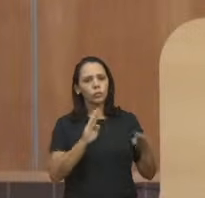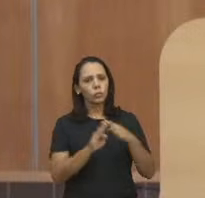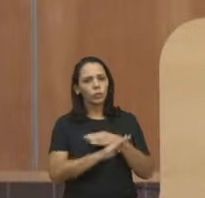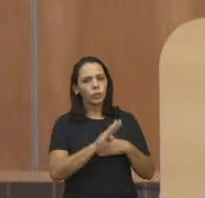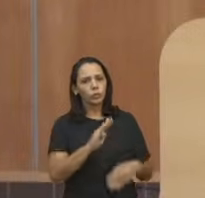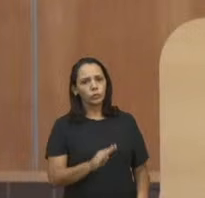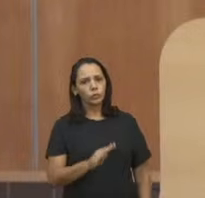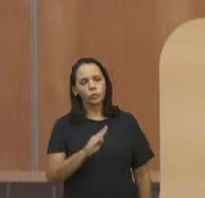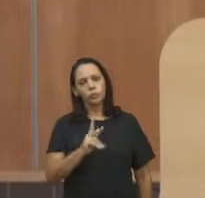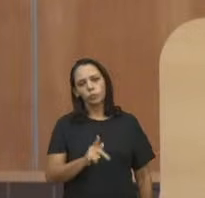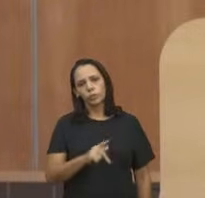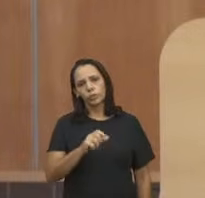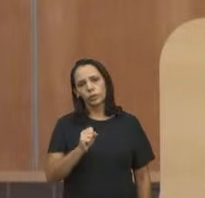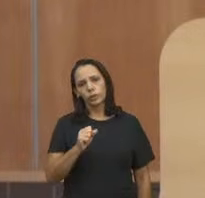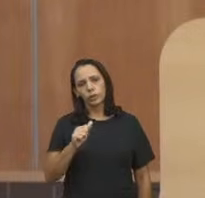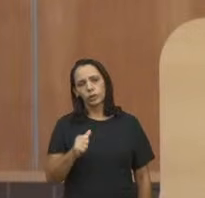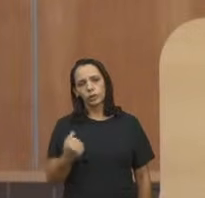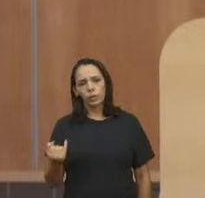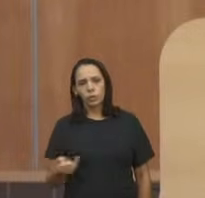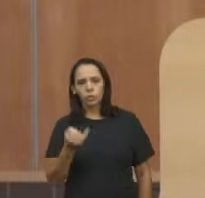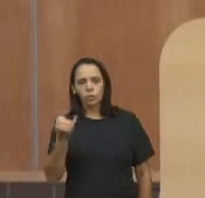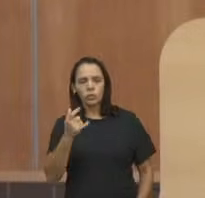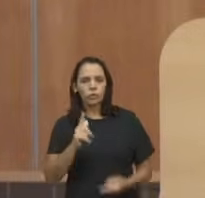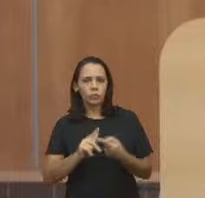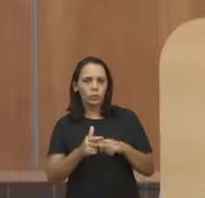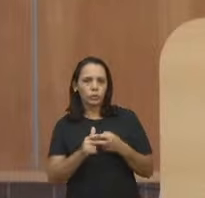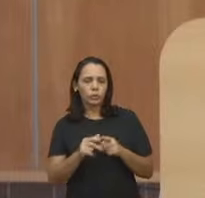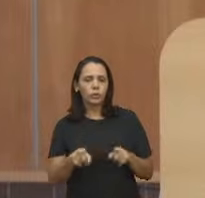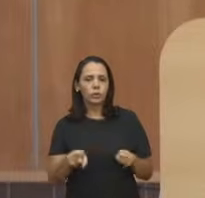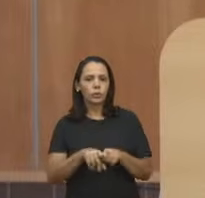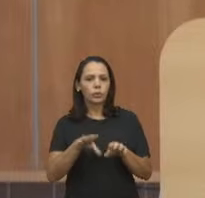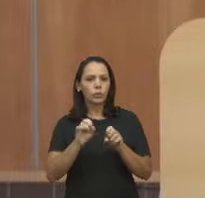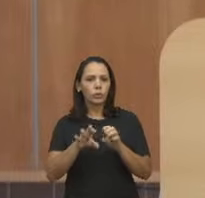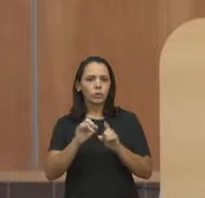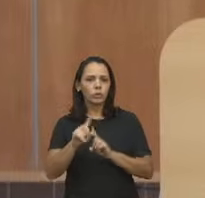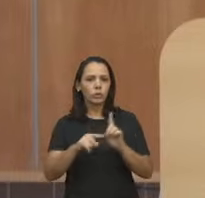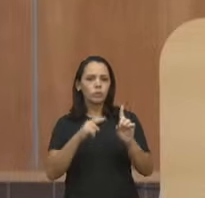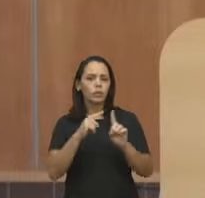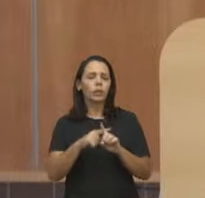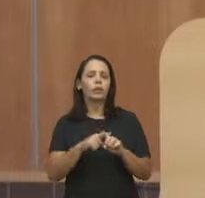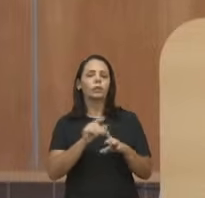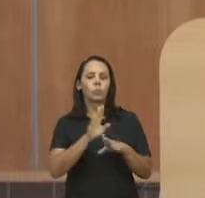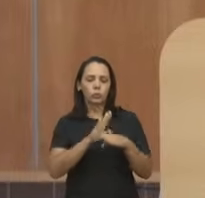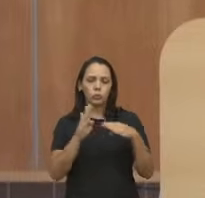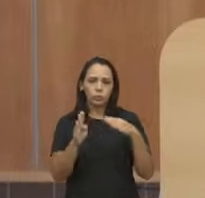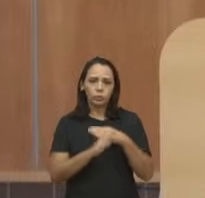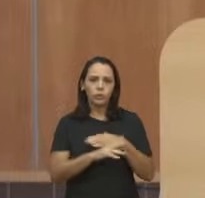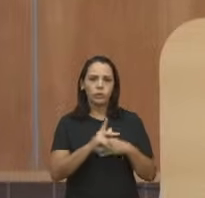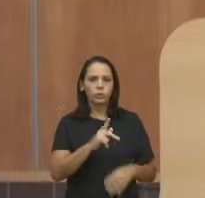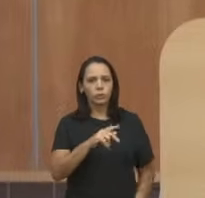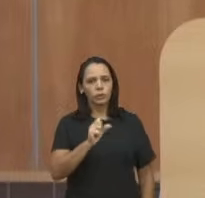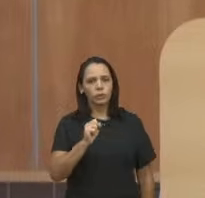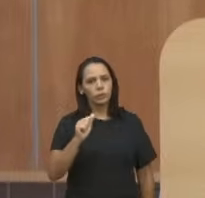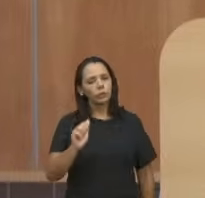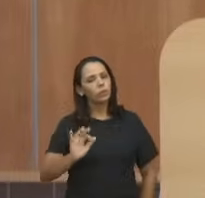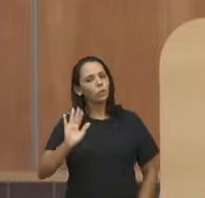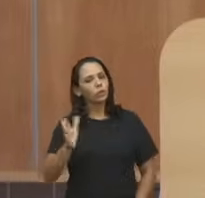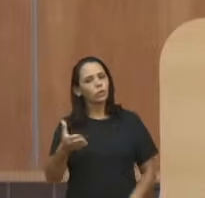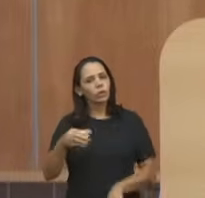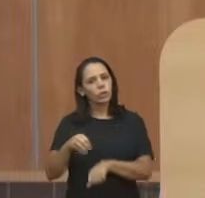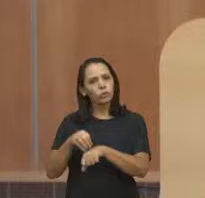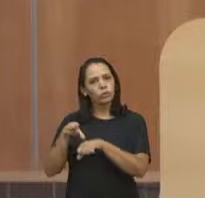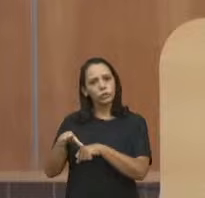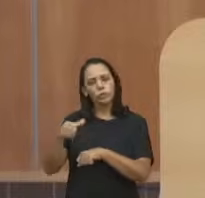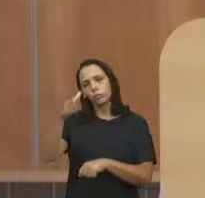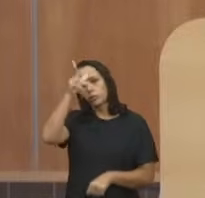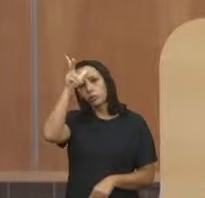aquela UBS tem uma reforma, ali do Educa Mais do Parque Santo Antônio, que a gente já fez indicação para o prefeito, para transformar aquilo